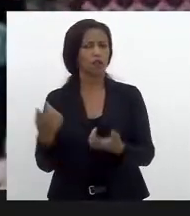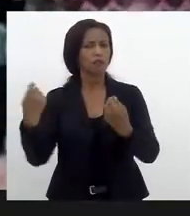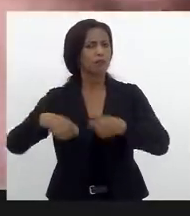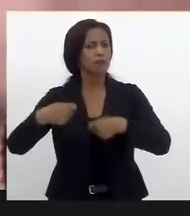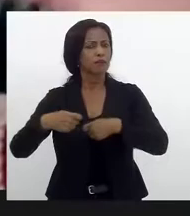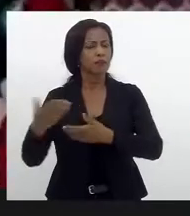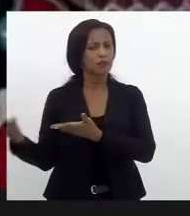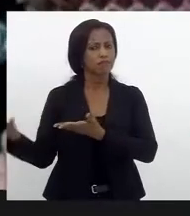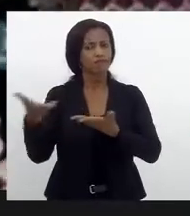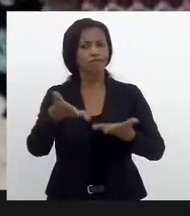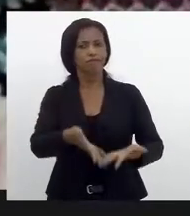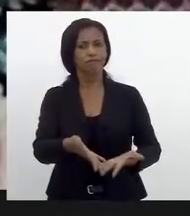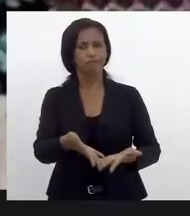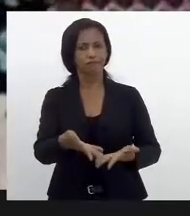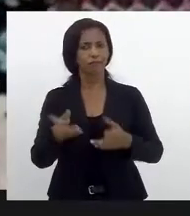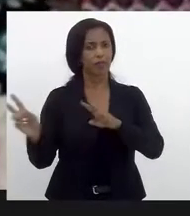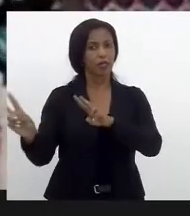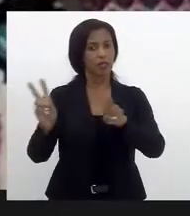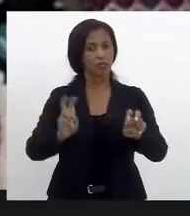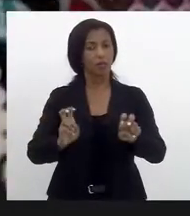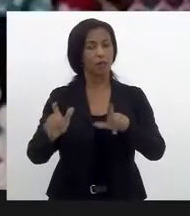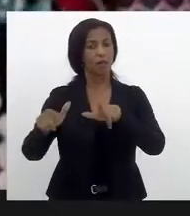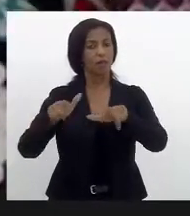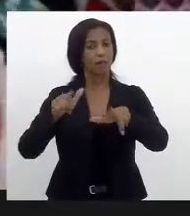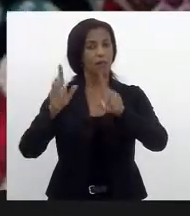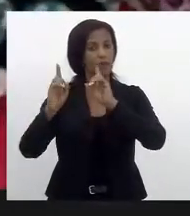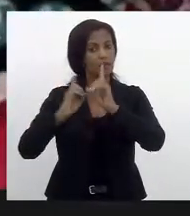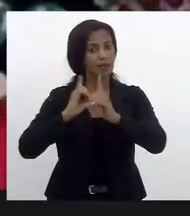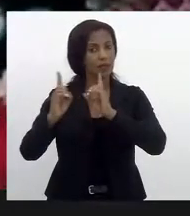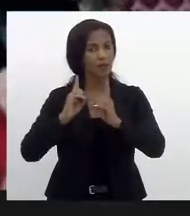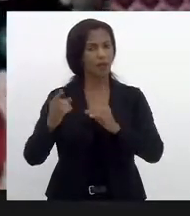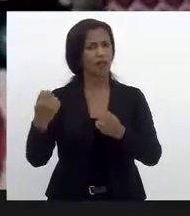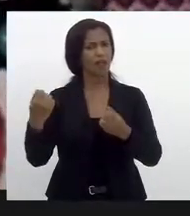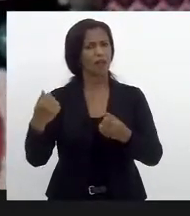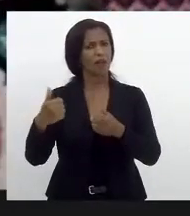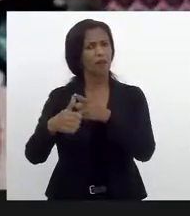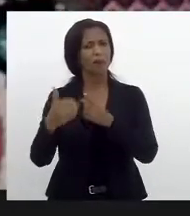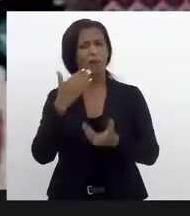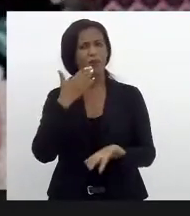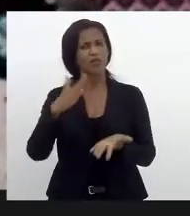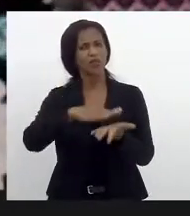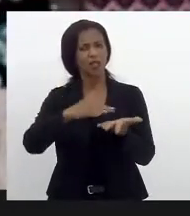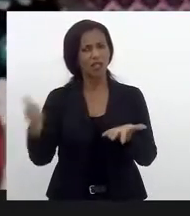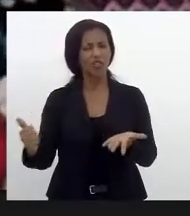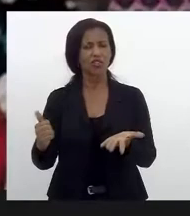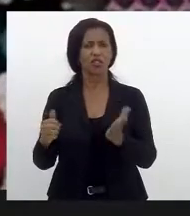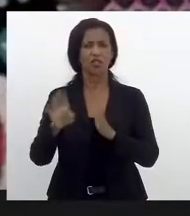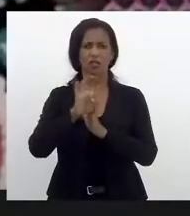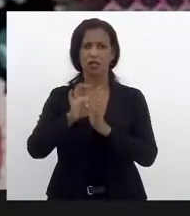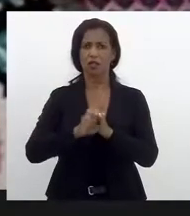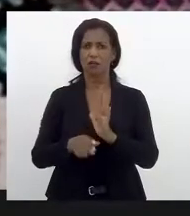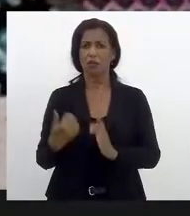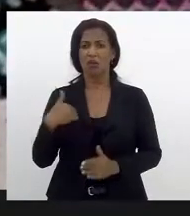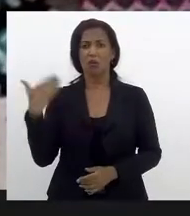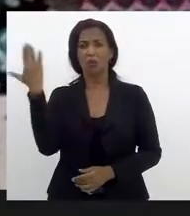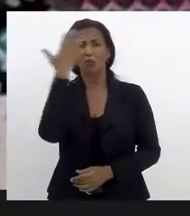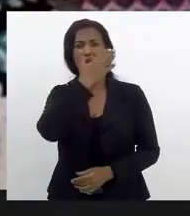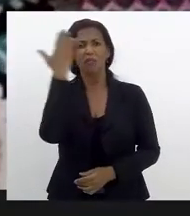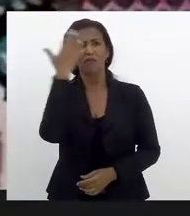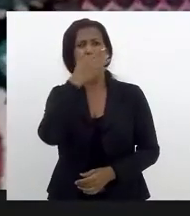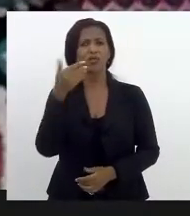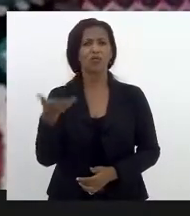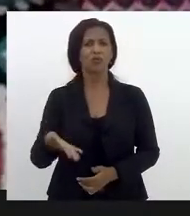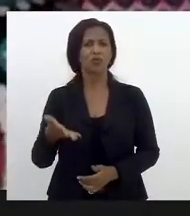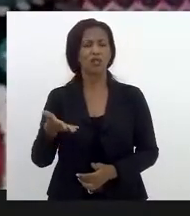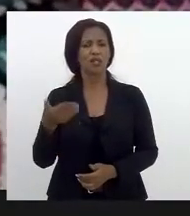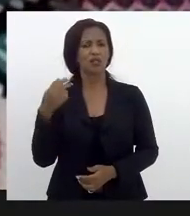precisa trazê-los para esse debate. Primeiro, pedir que retirem as emendas. E se, eu nem os vejo aqui no parlamento